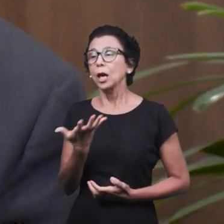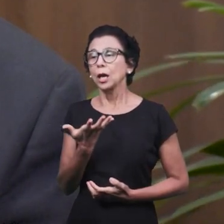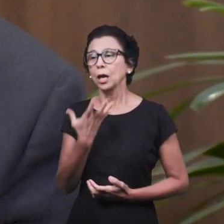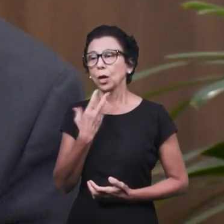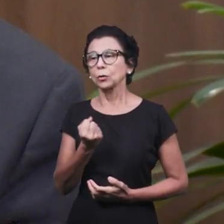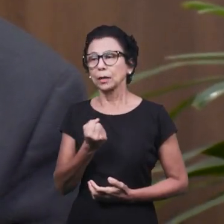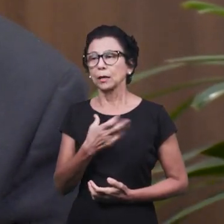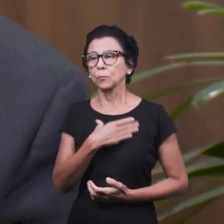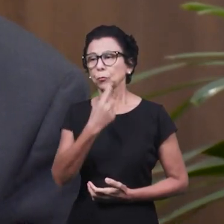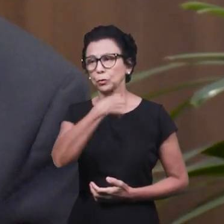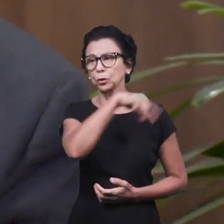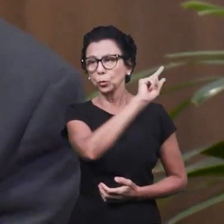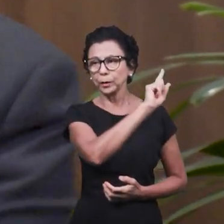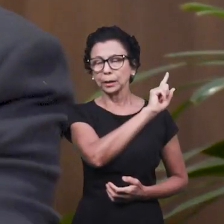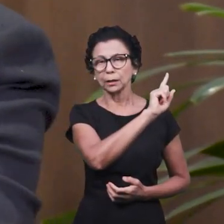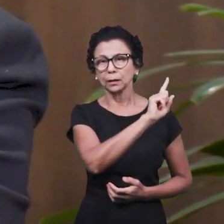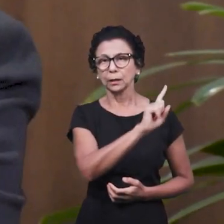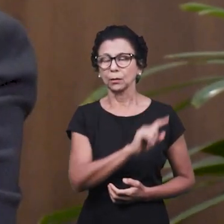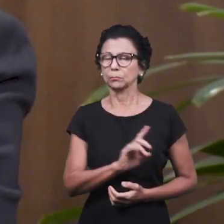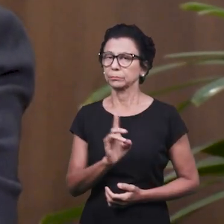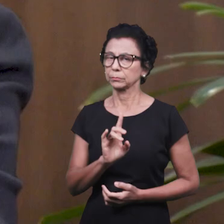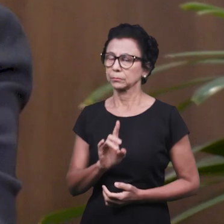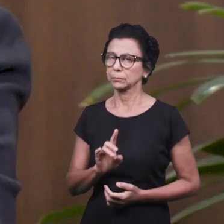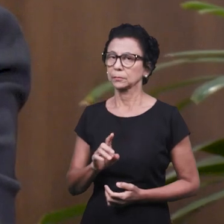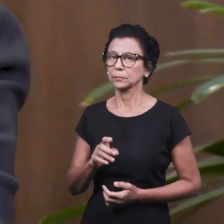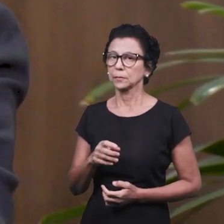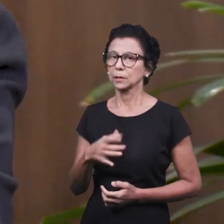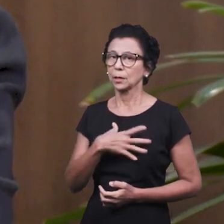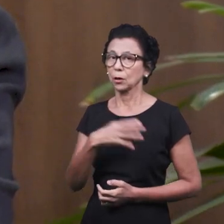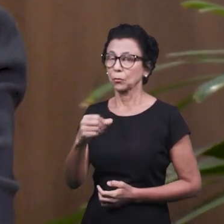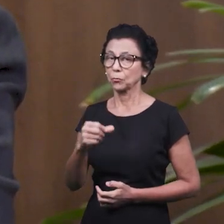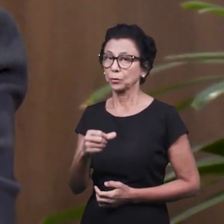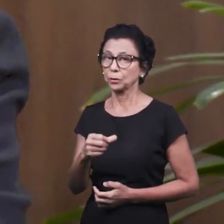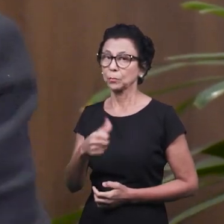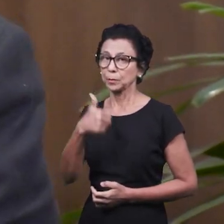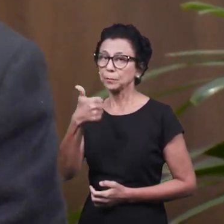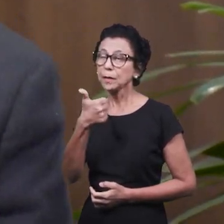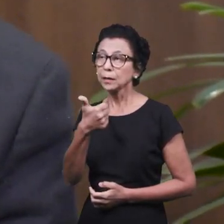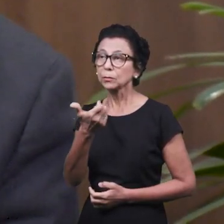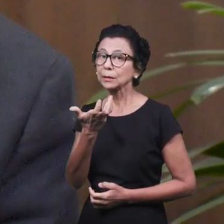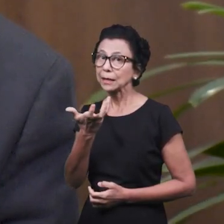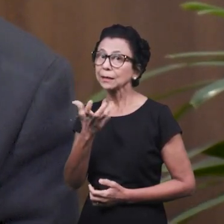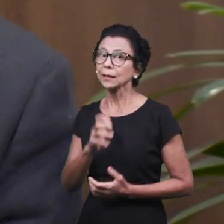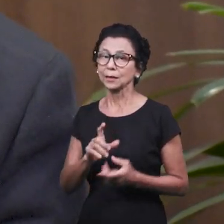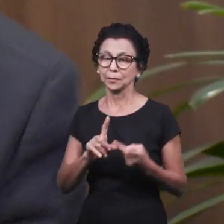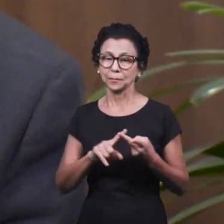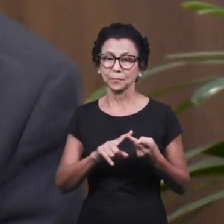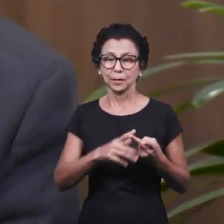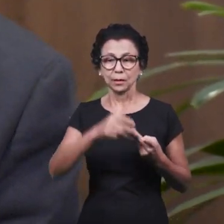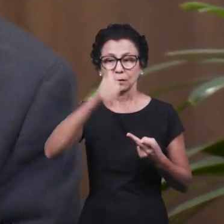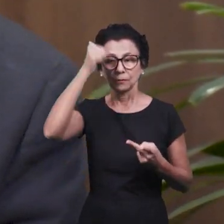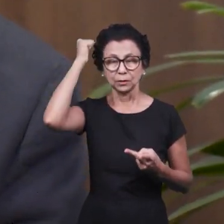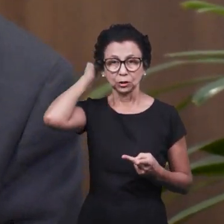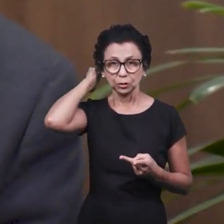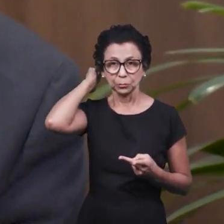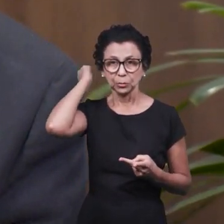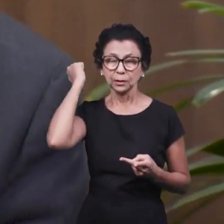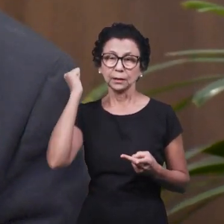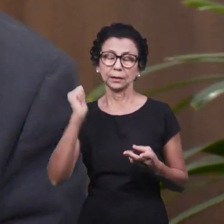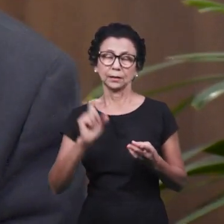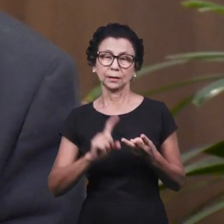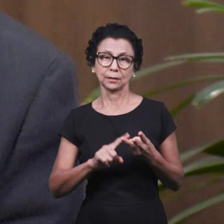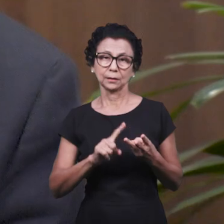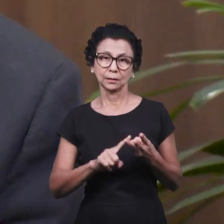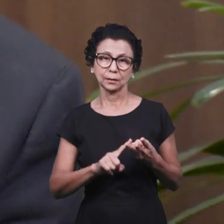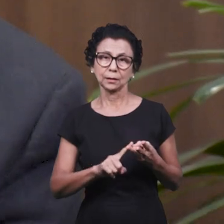Tem que querer muito. Né? Depois ele tem que passar por um vestibular, um processo seletivo. Depois encarar o processo para poder ir para